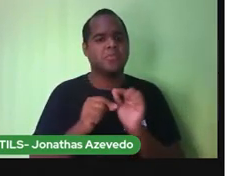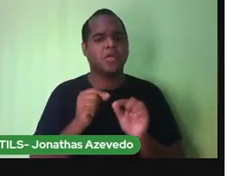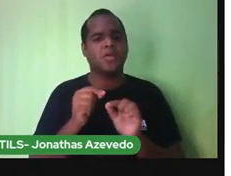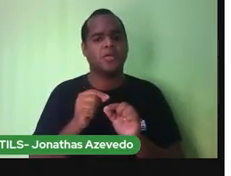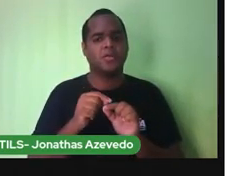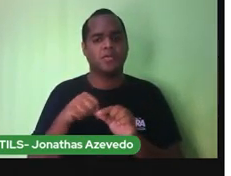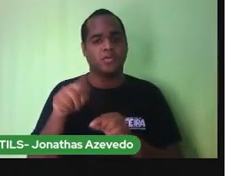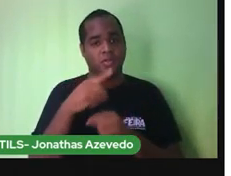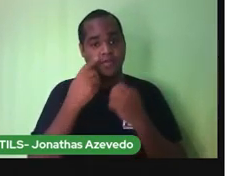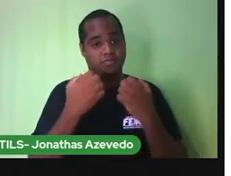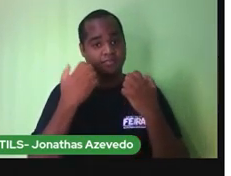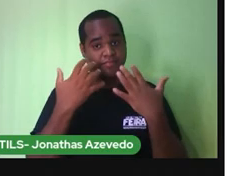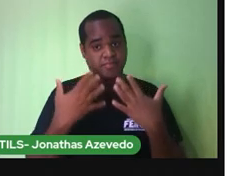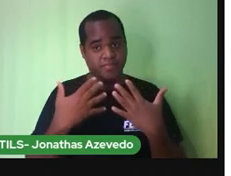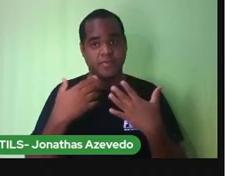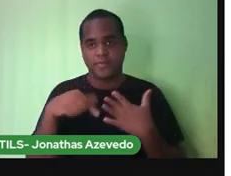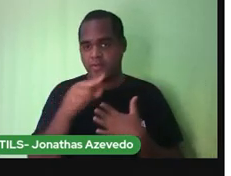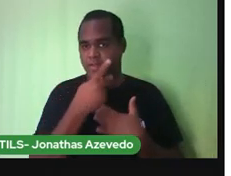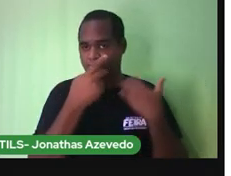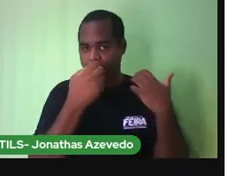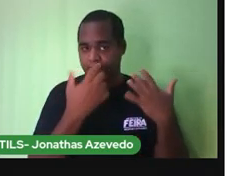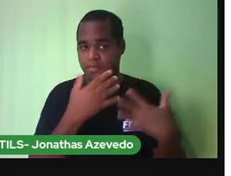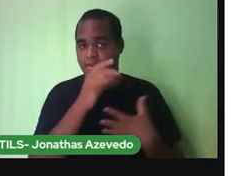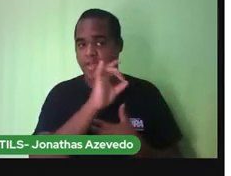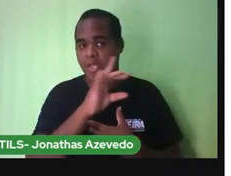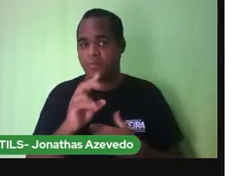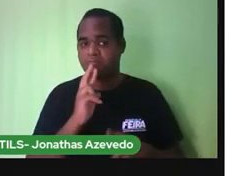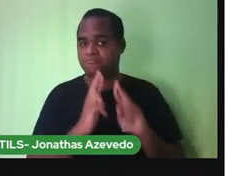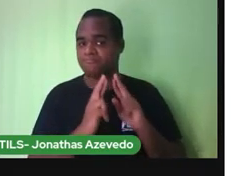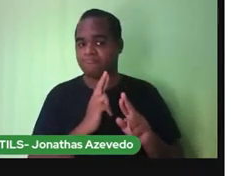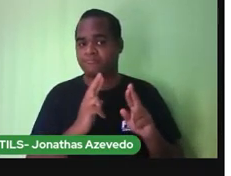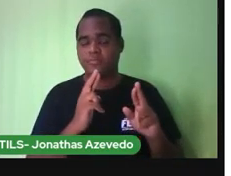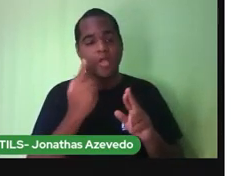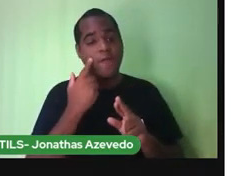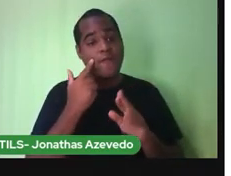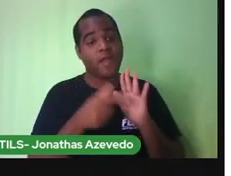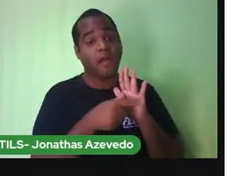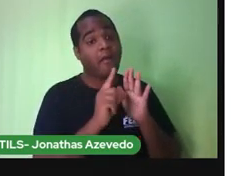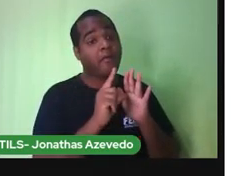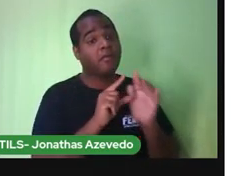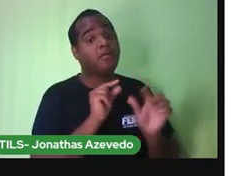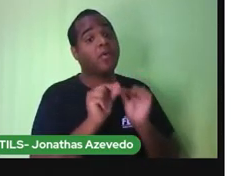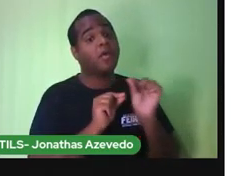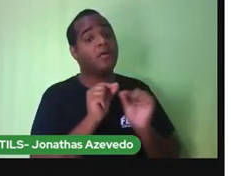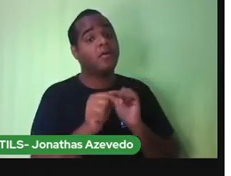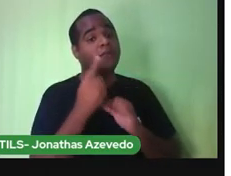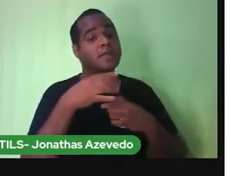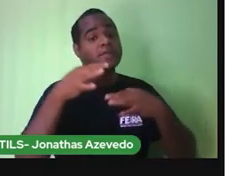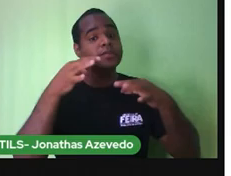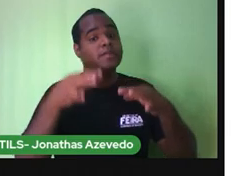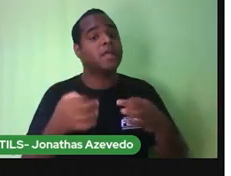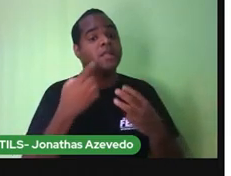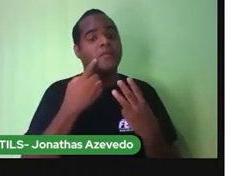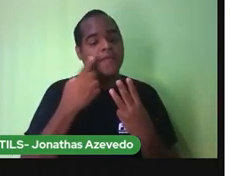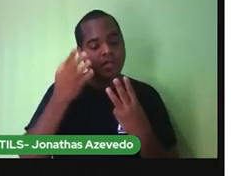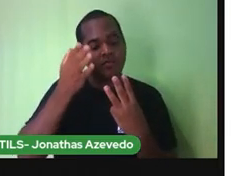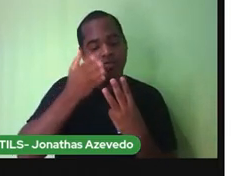preenchermos do jeito que a atividade está pedindo a gente vai realizar uma certa ó a gente